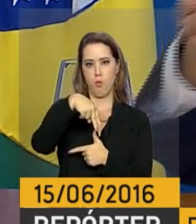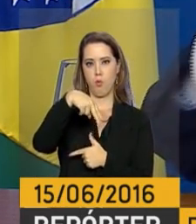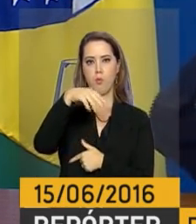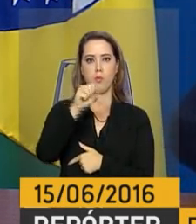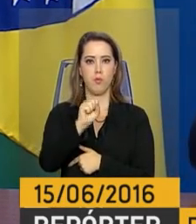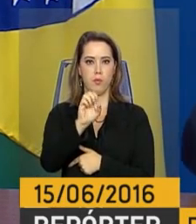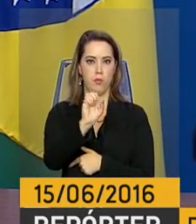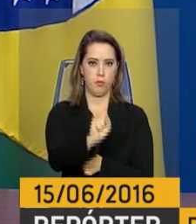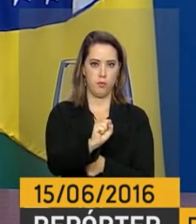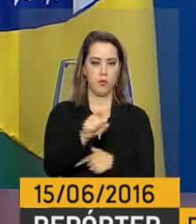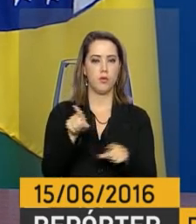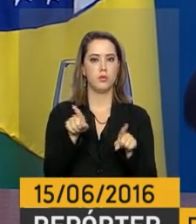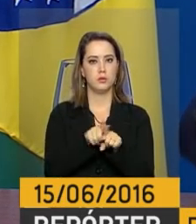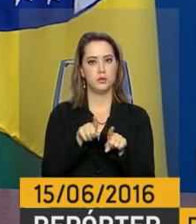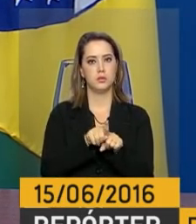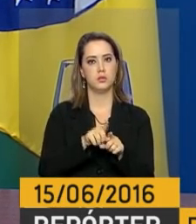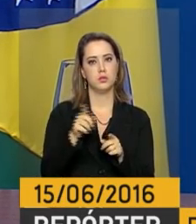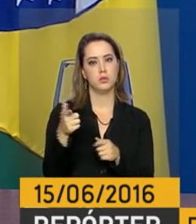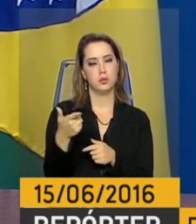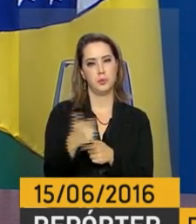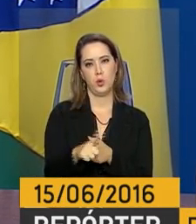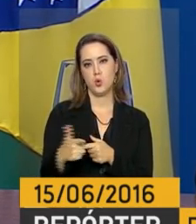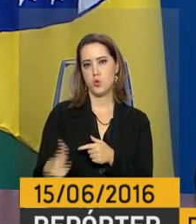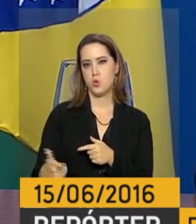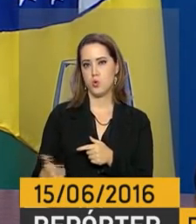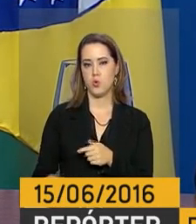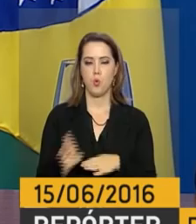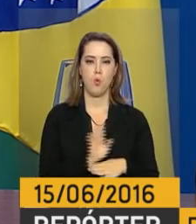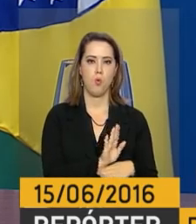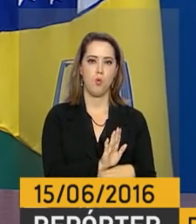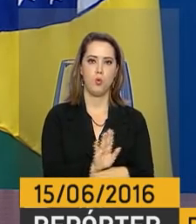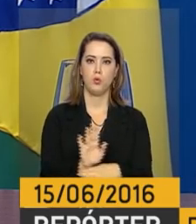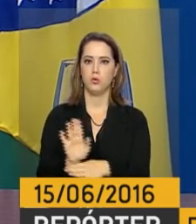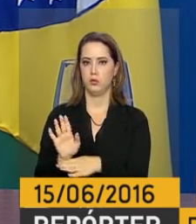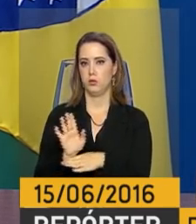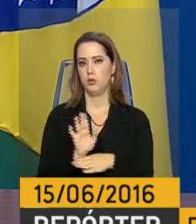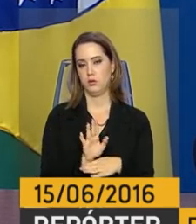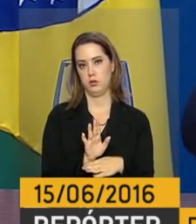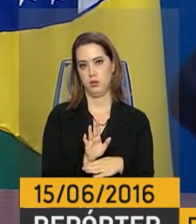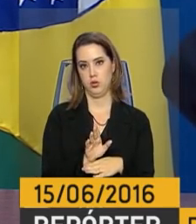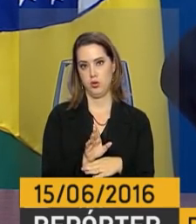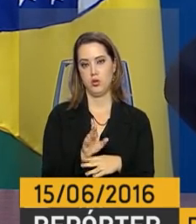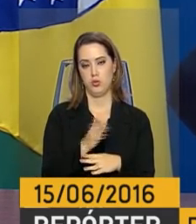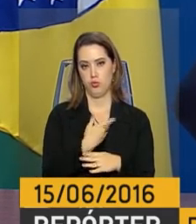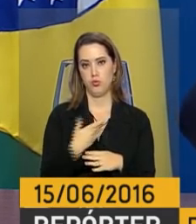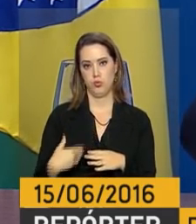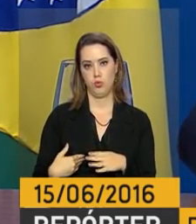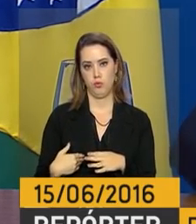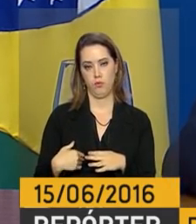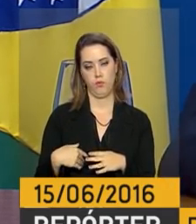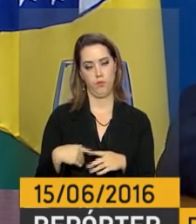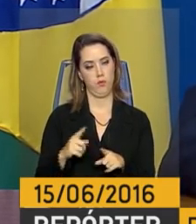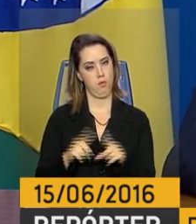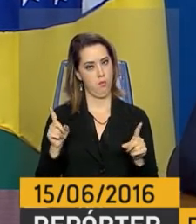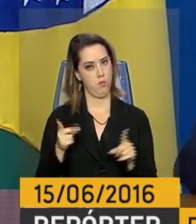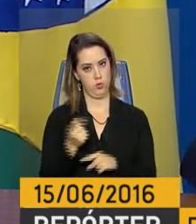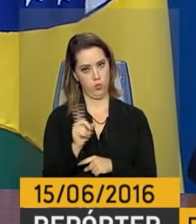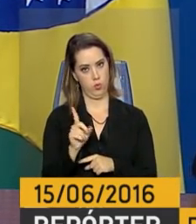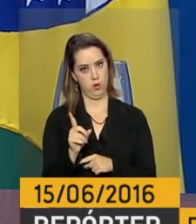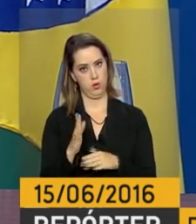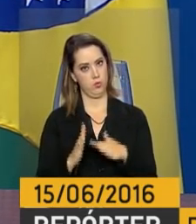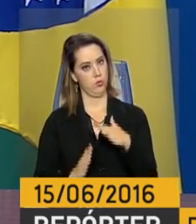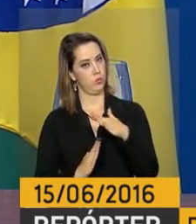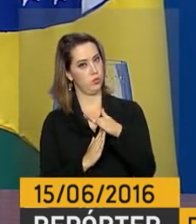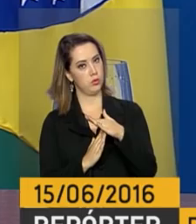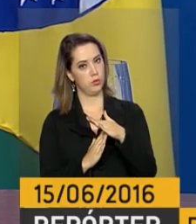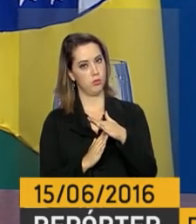e a previdência e outros benefícios previdenciários que note bem, não é que não estão cobertos, estão